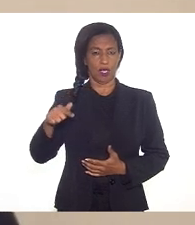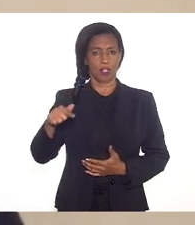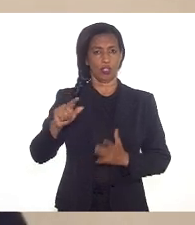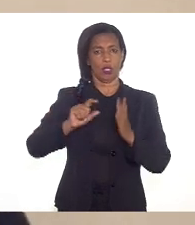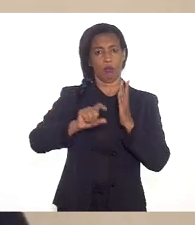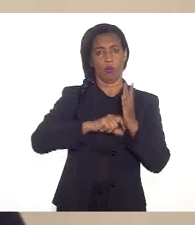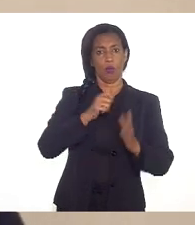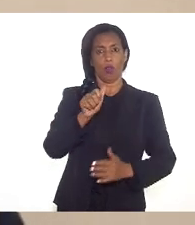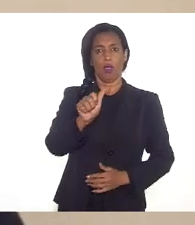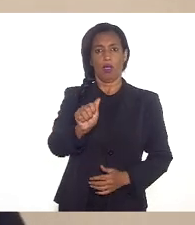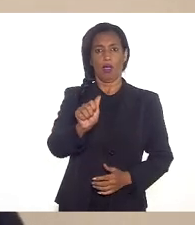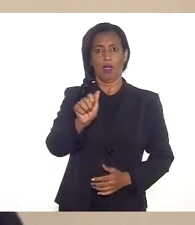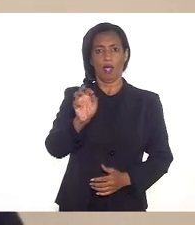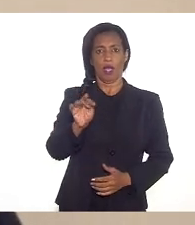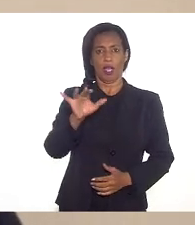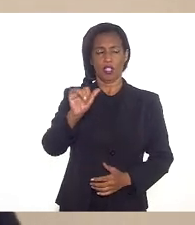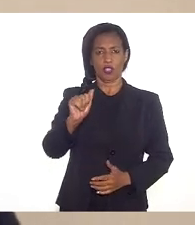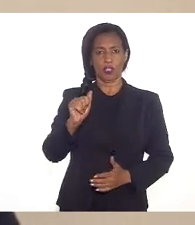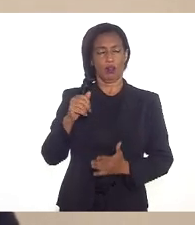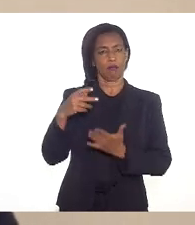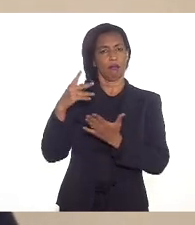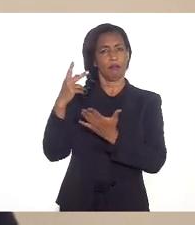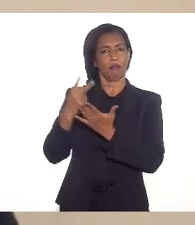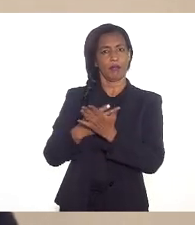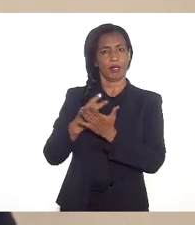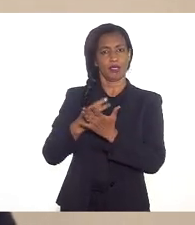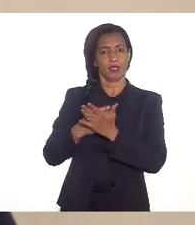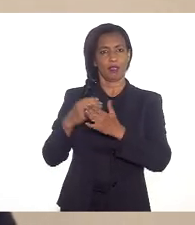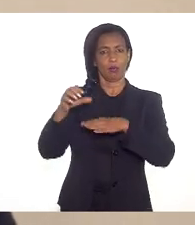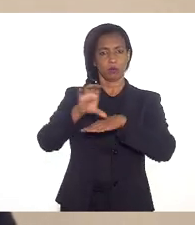Nunes, parecer pela inconstitucionalidade.